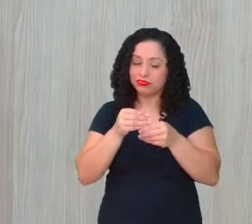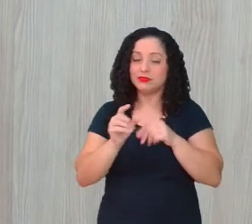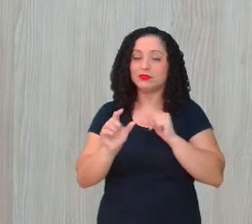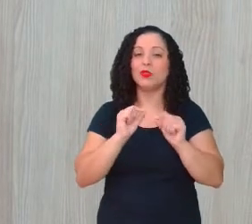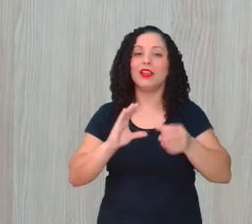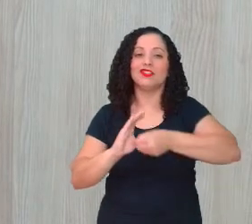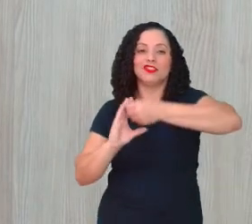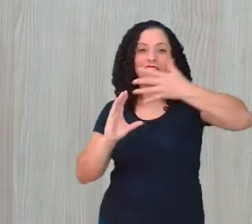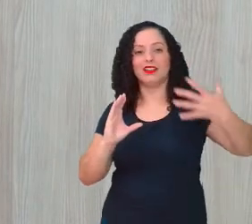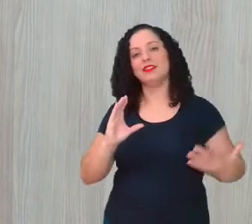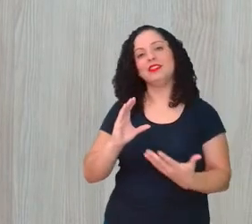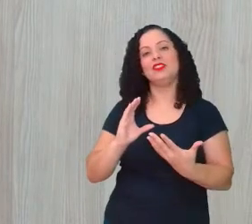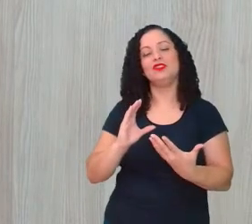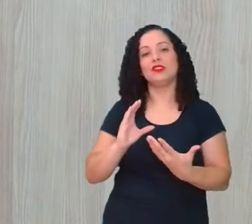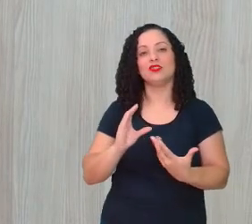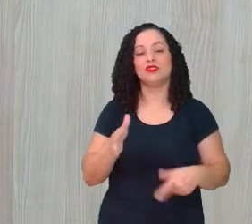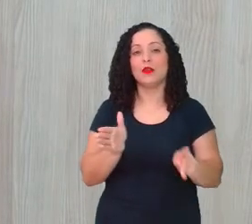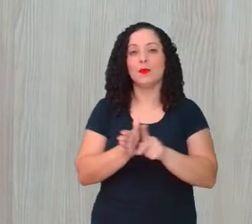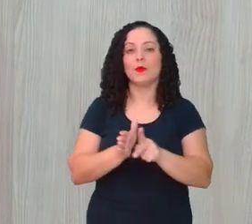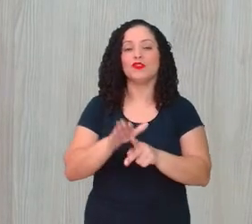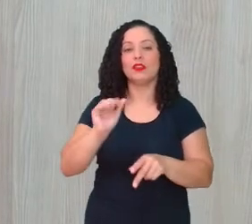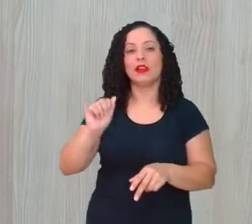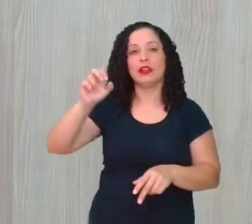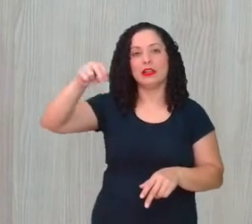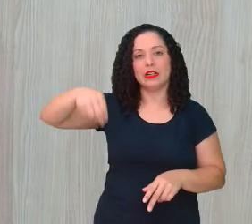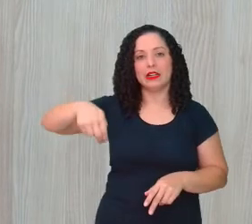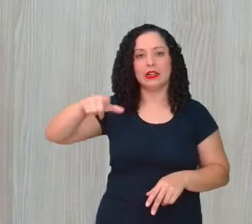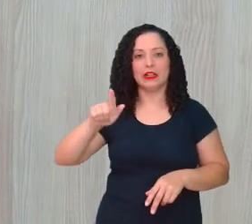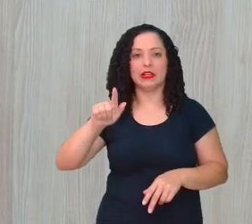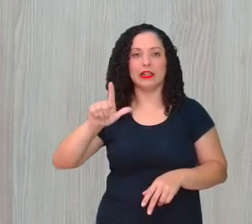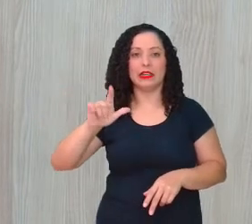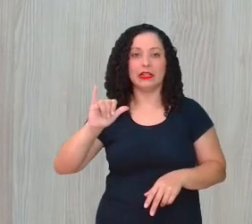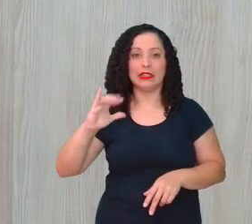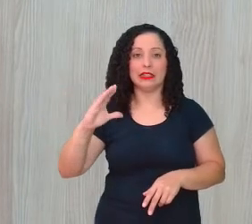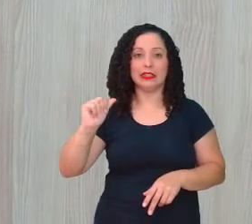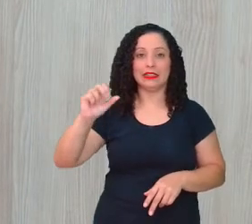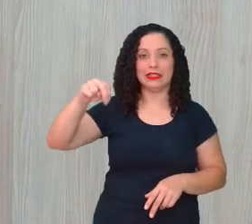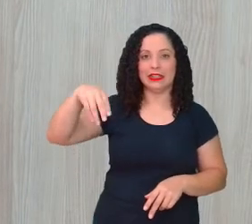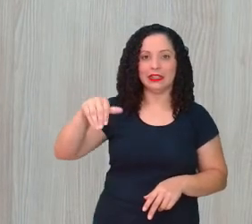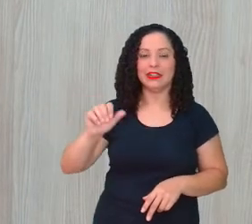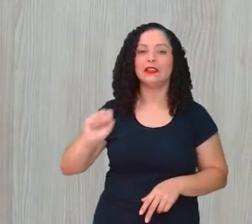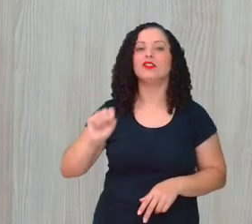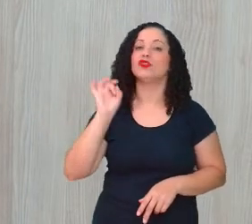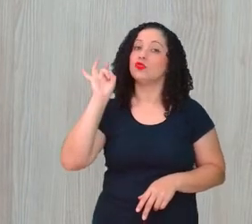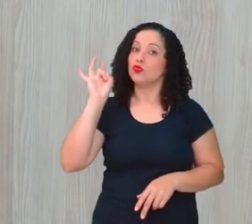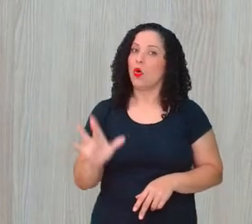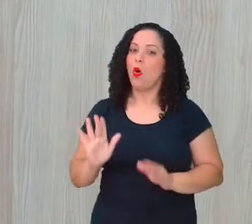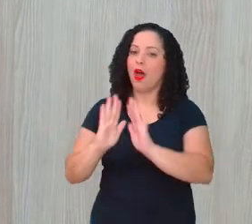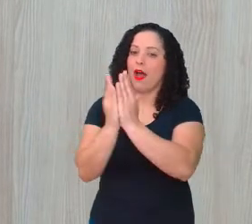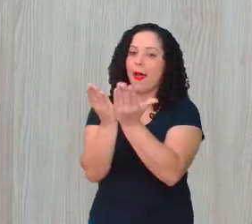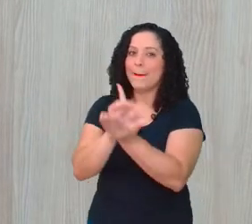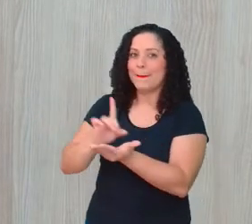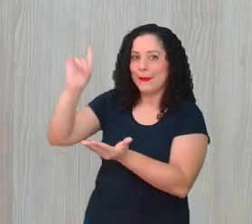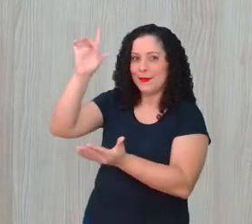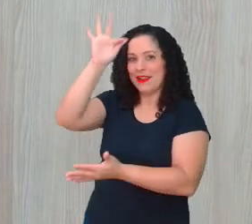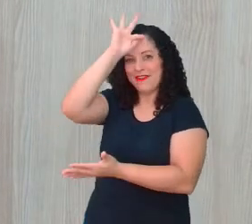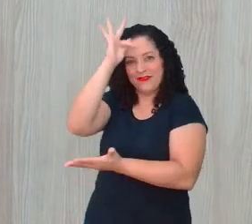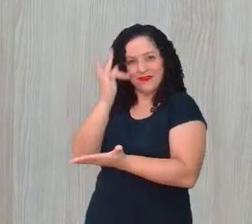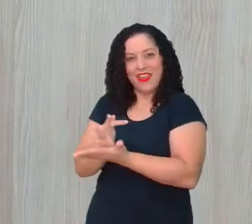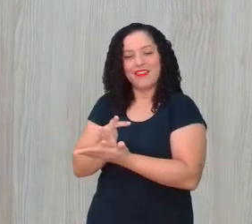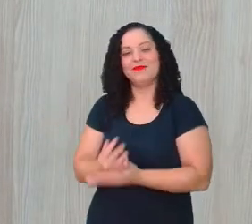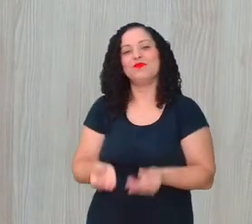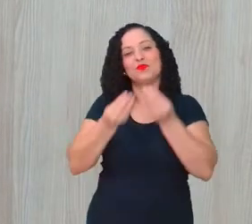das características anglicanas, né, que eu tinha falado, a Bíblia é a única fonte, né, de fé. Bom, um beijo,